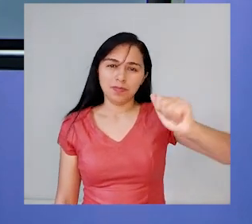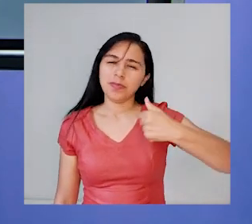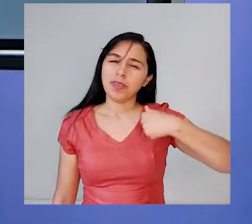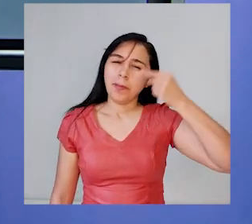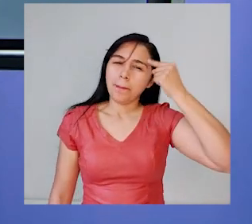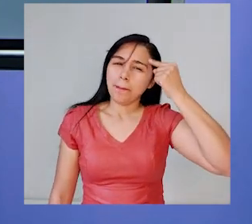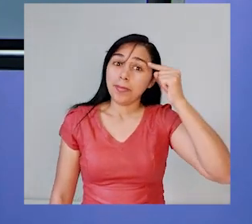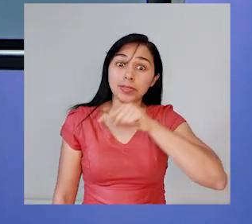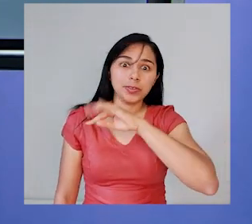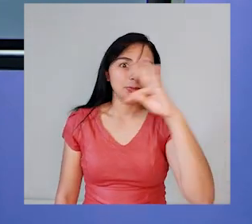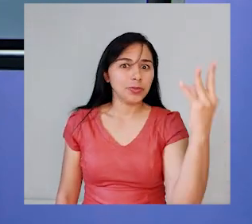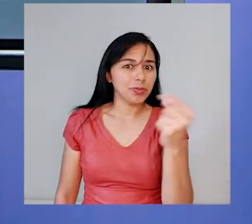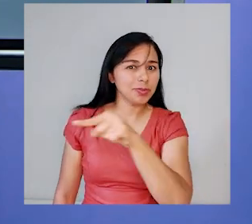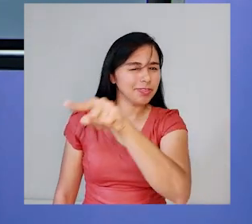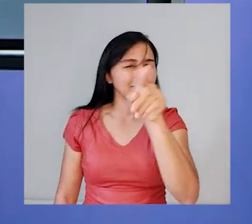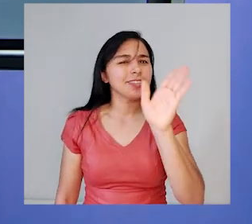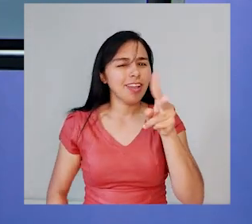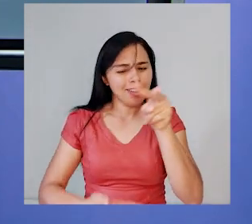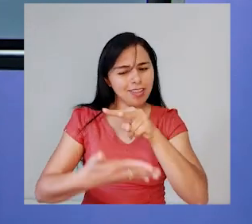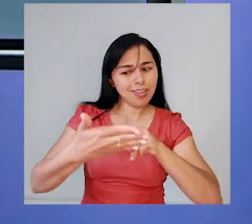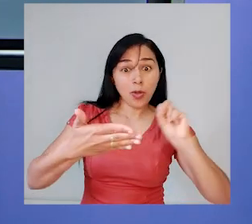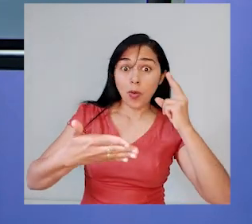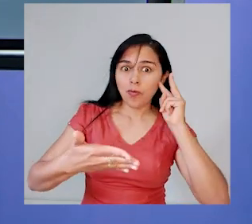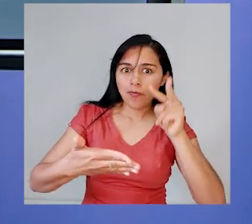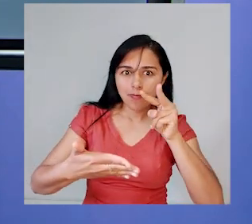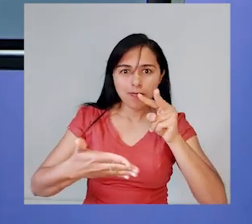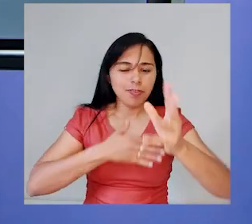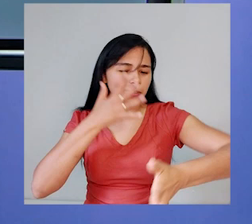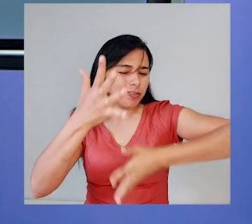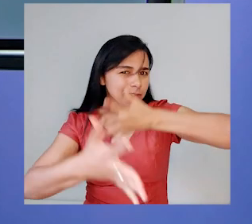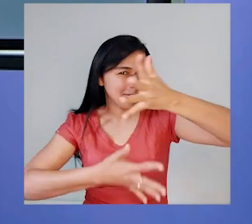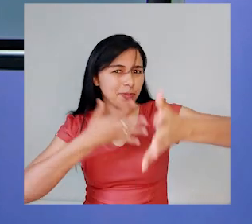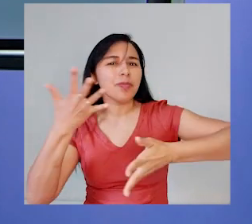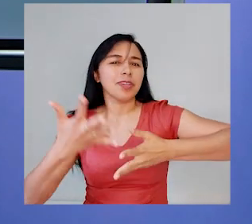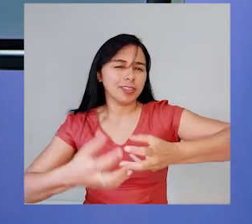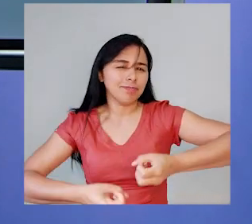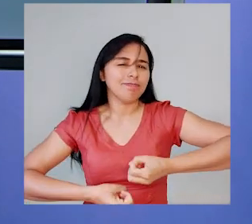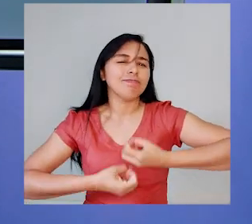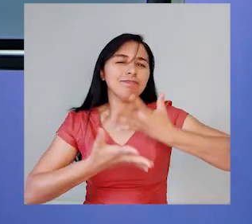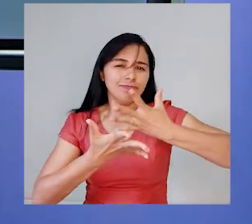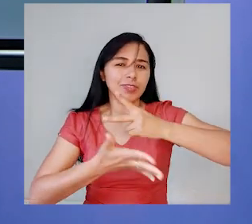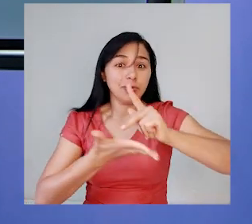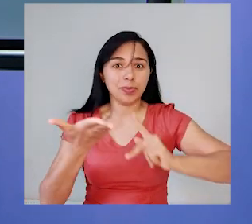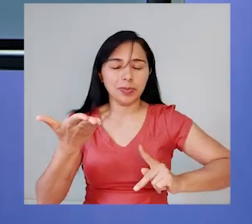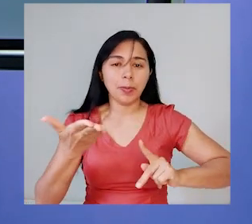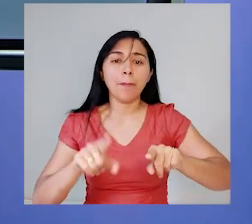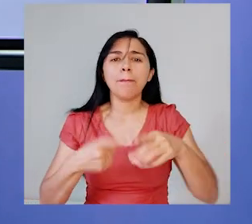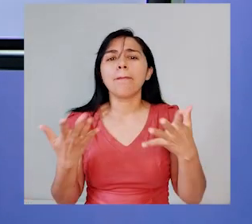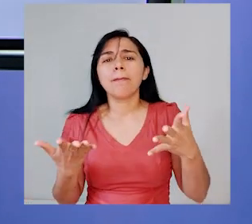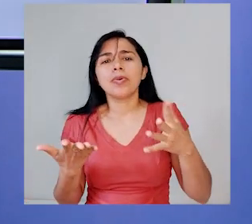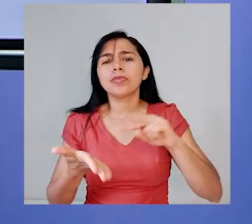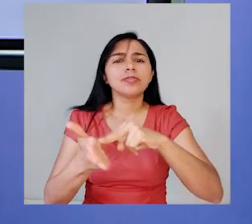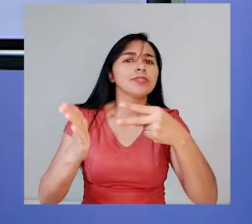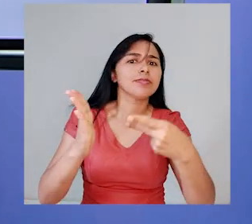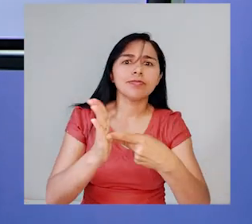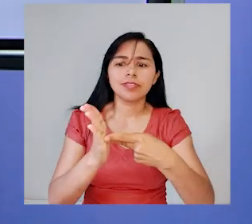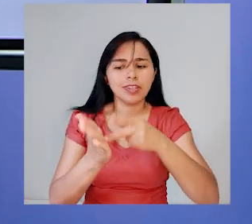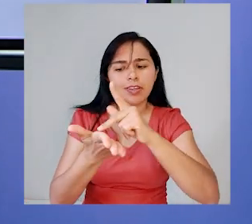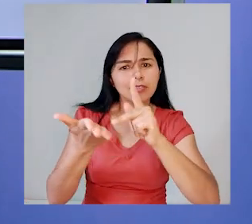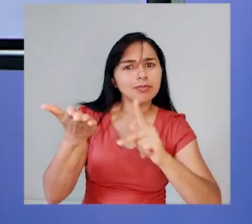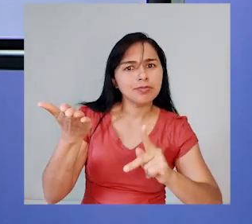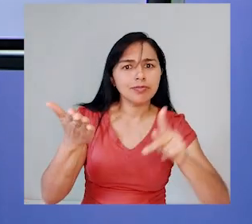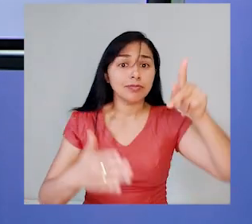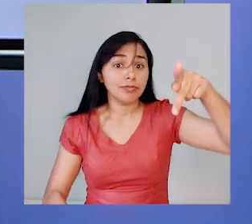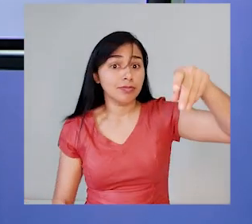ter lido, já devem ter ouvido algum poema, certo? Mas qual a definição de poema? Quais são